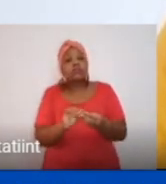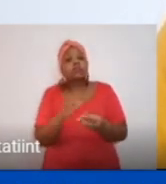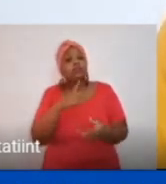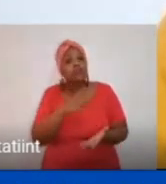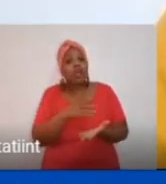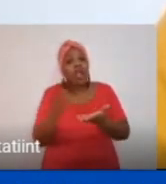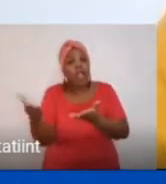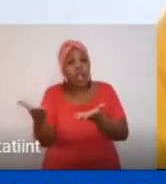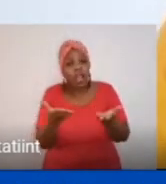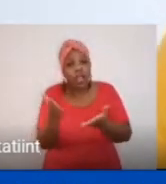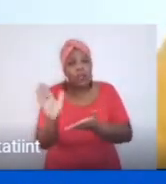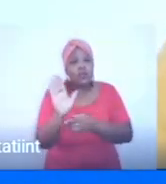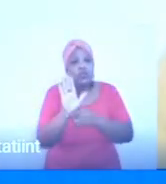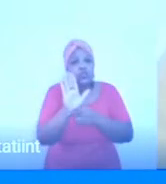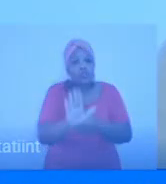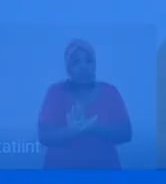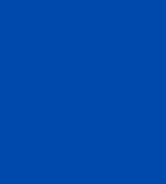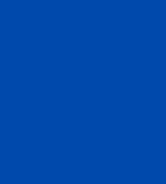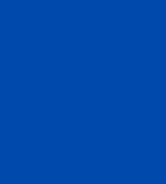da perspectiva da reparação.